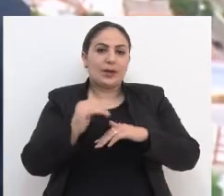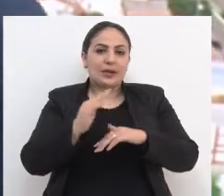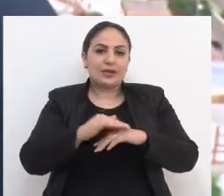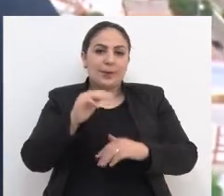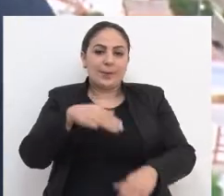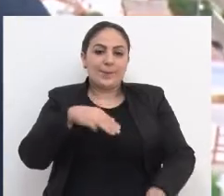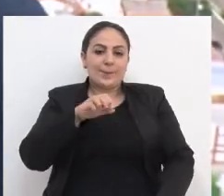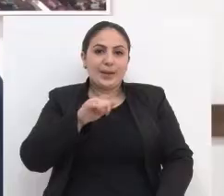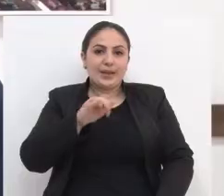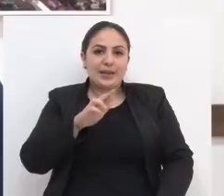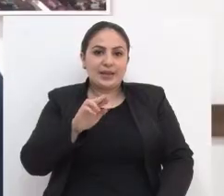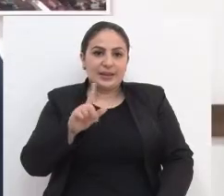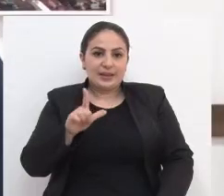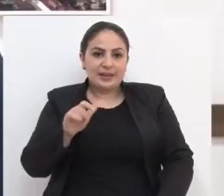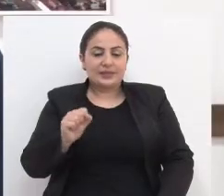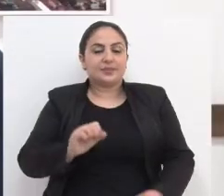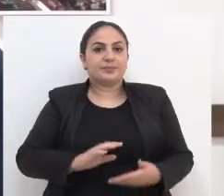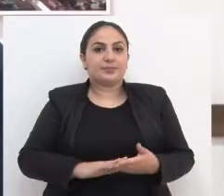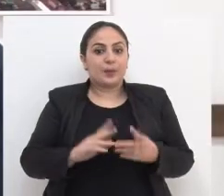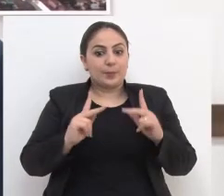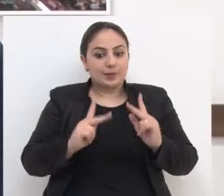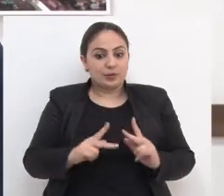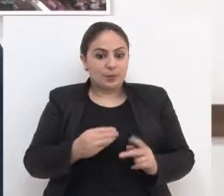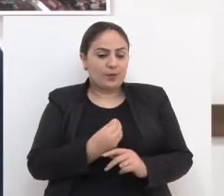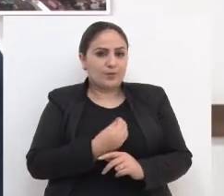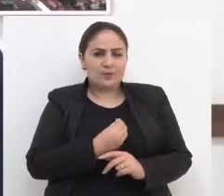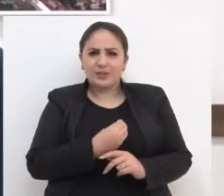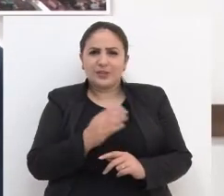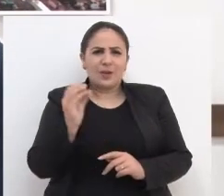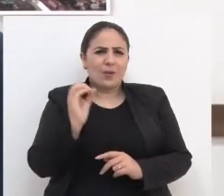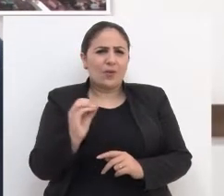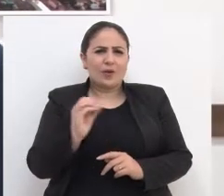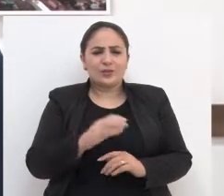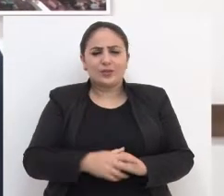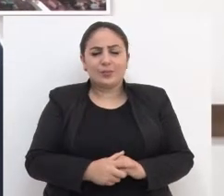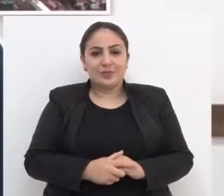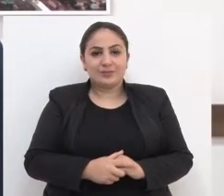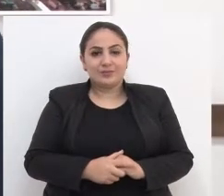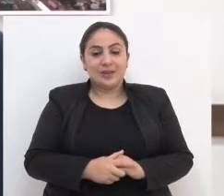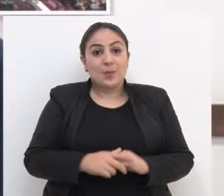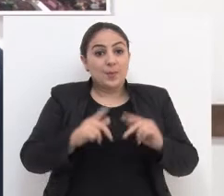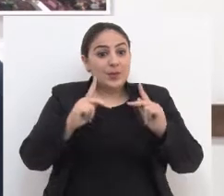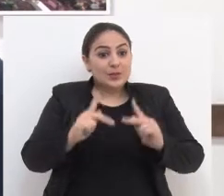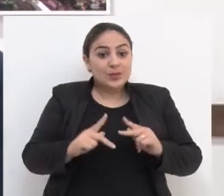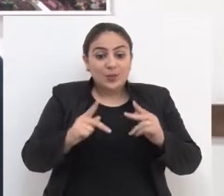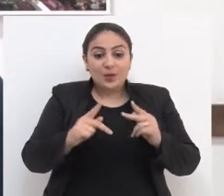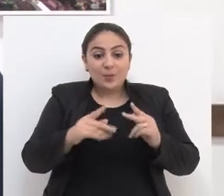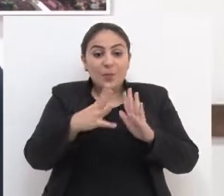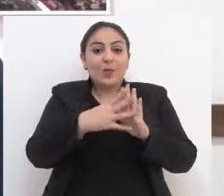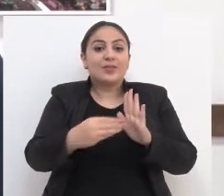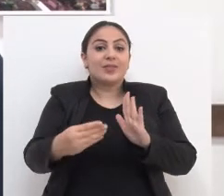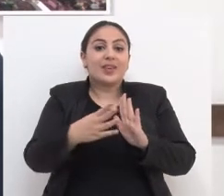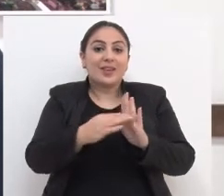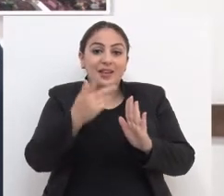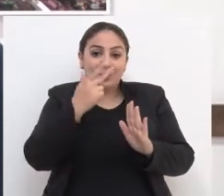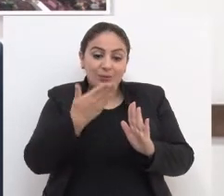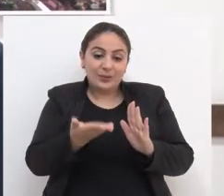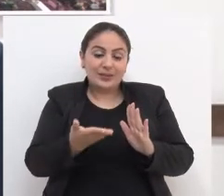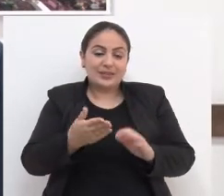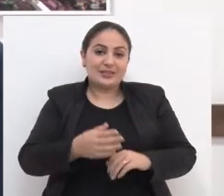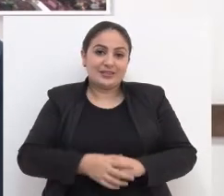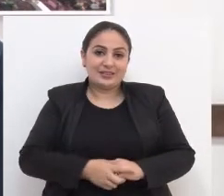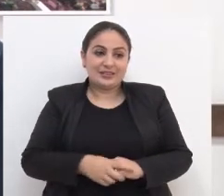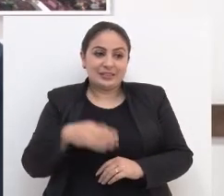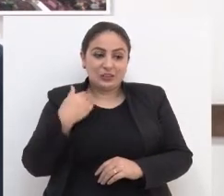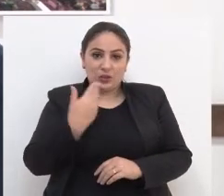Meirelles Duarte. Uma pessoa com uma vida brilhante, né? Acho que não pode ser uma passagem triste, uma pessoa que deixou um legado que ele deixou.